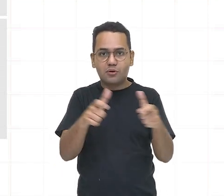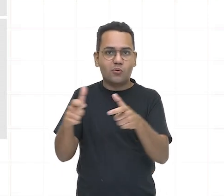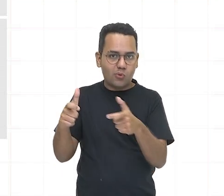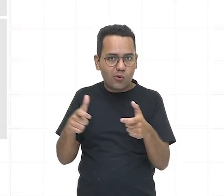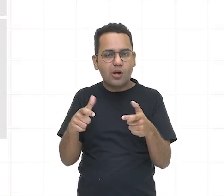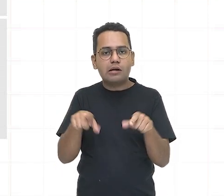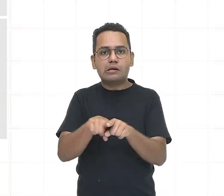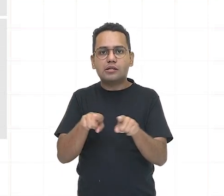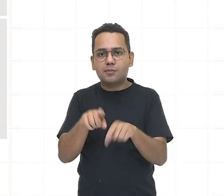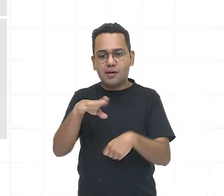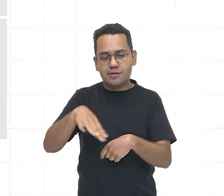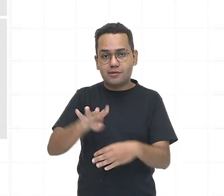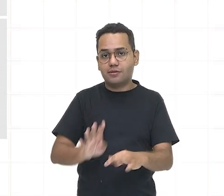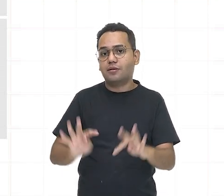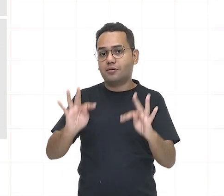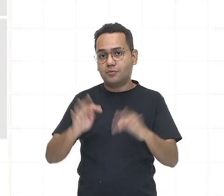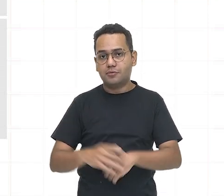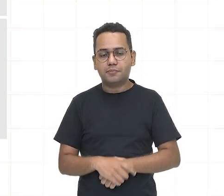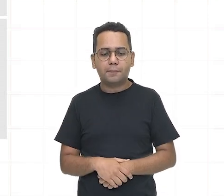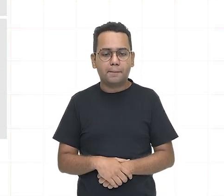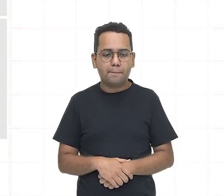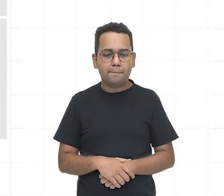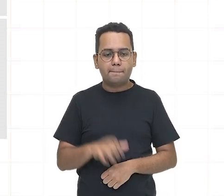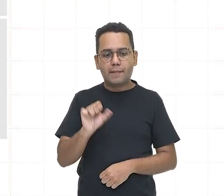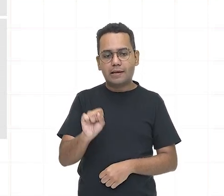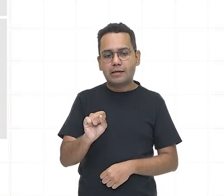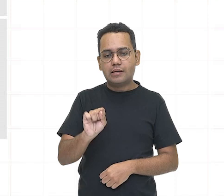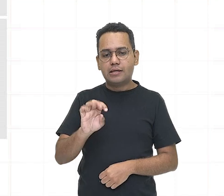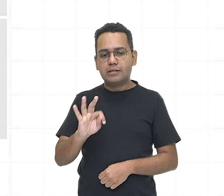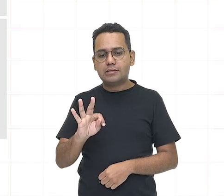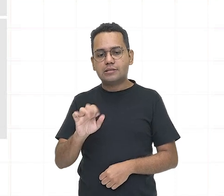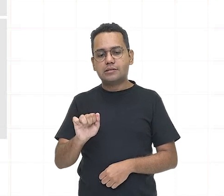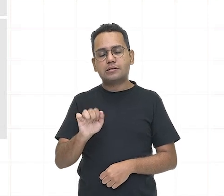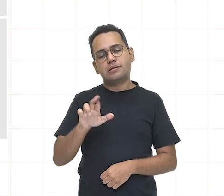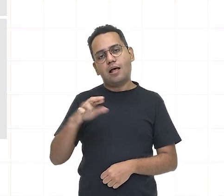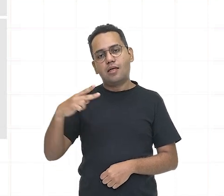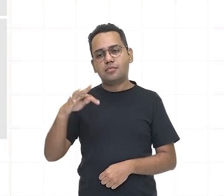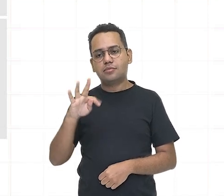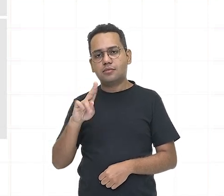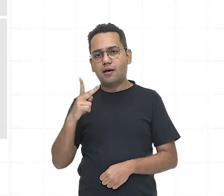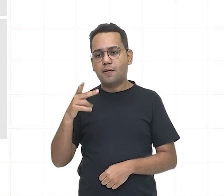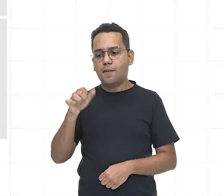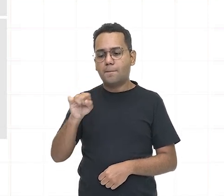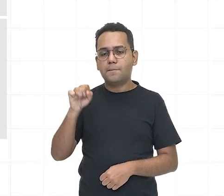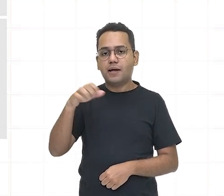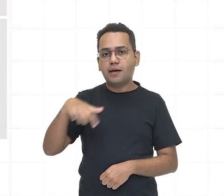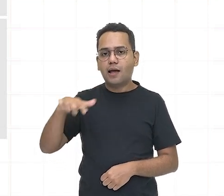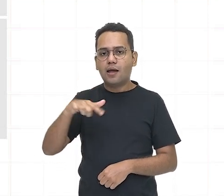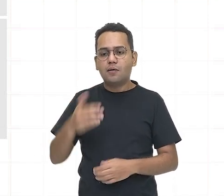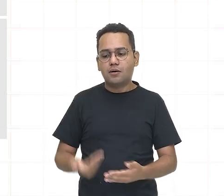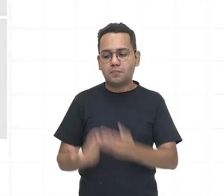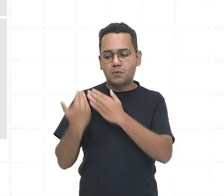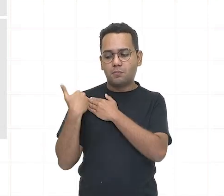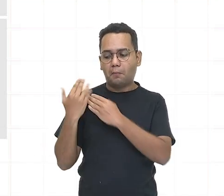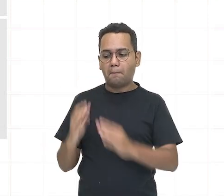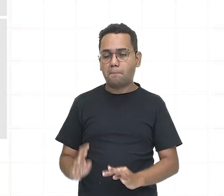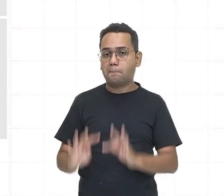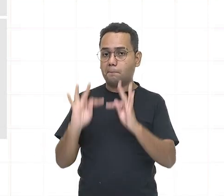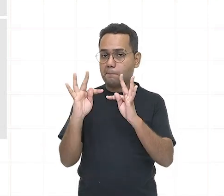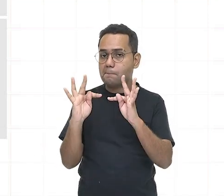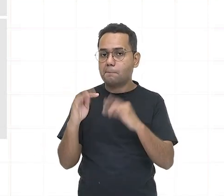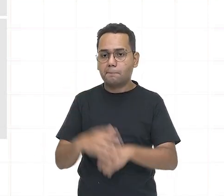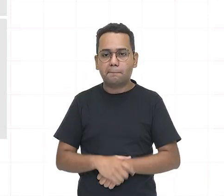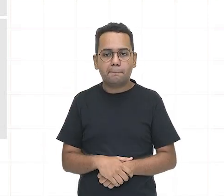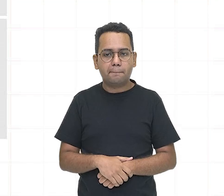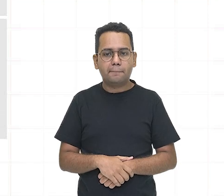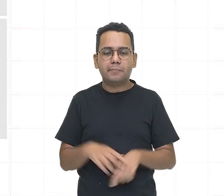a gente vive de tecnologia e das startups, que são essas empresas que acabam se inserindo com a parte de tecnologia, desenvolvendo aí também processo